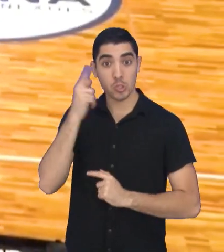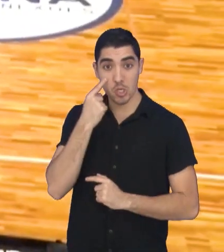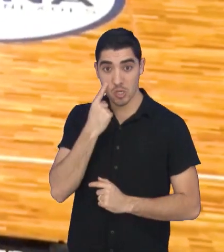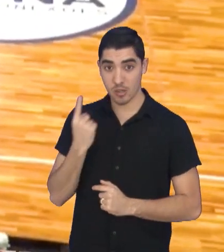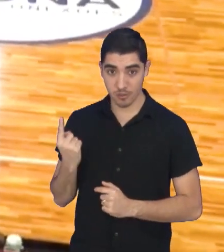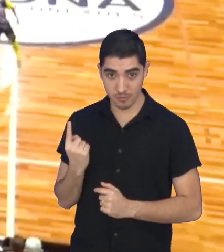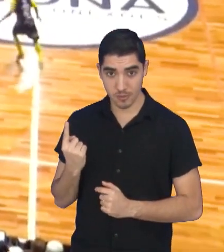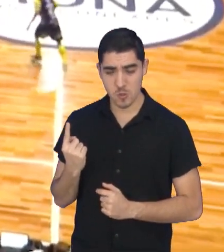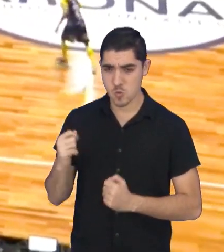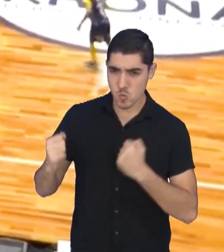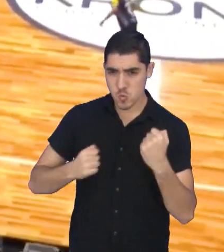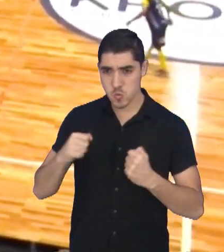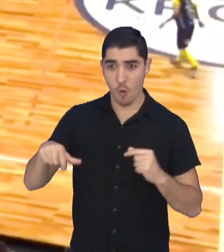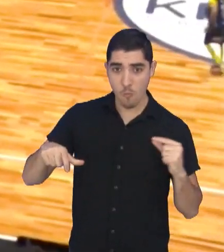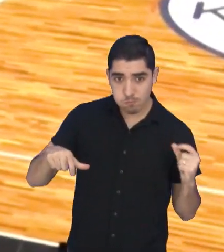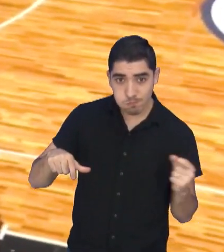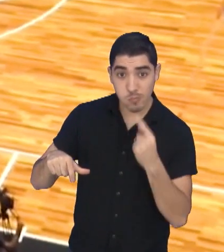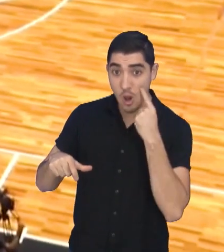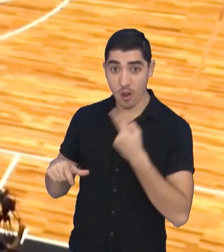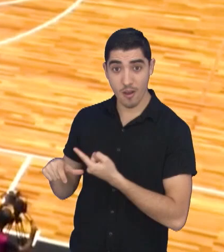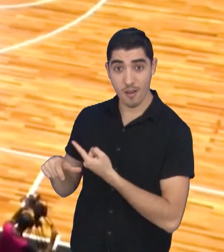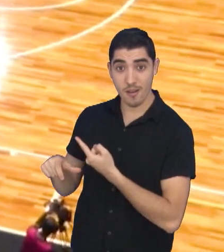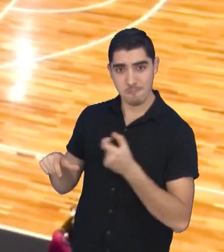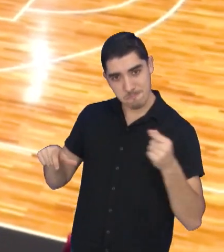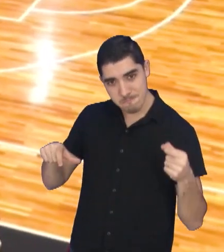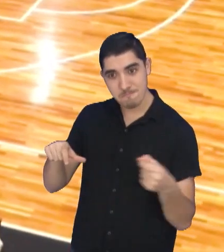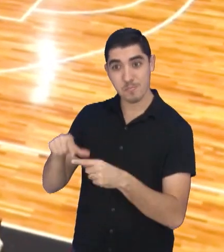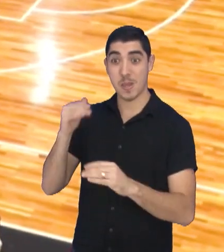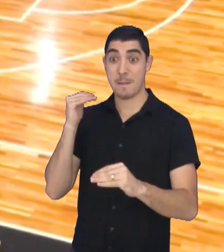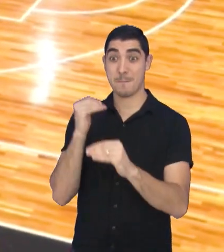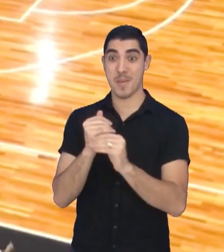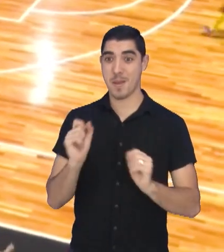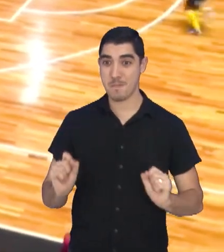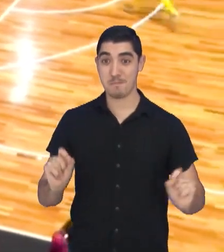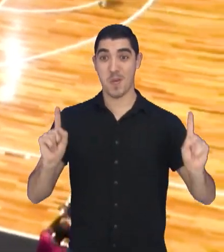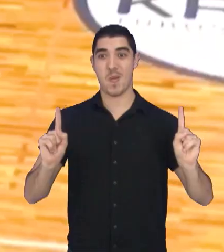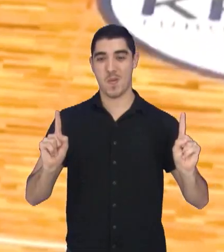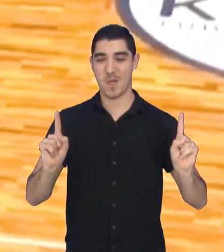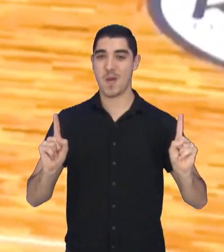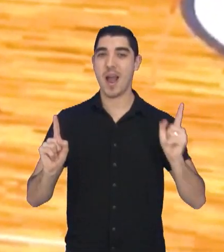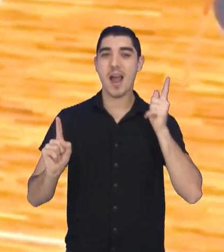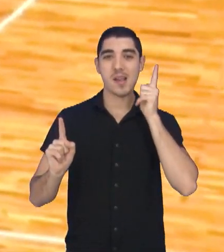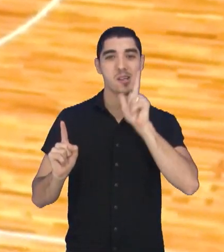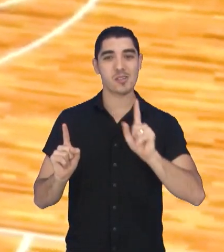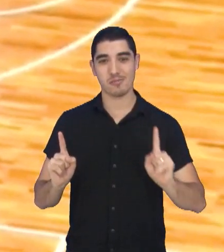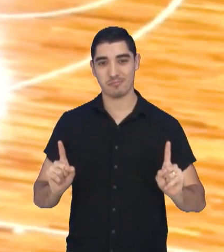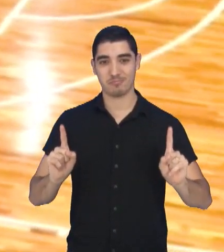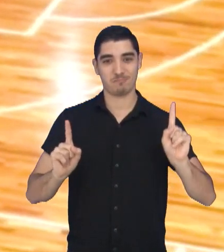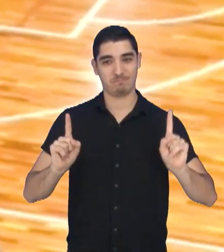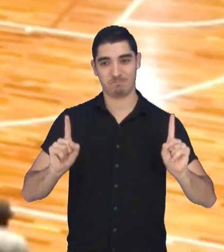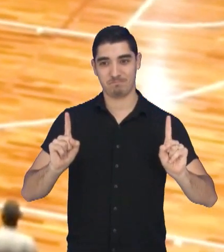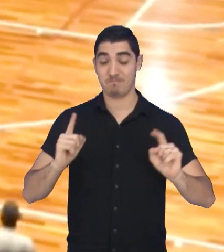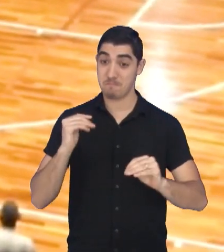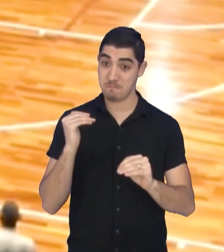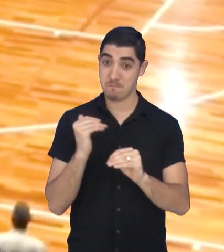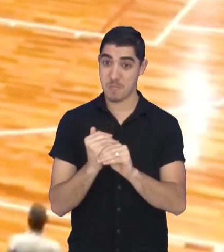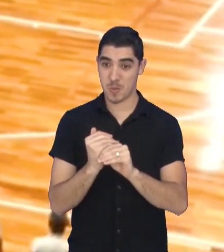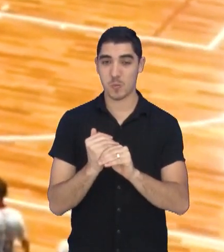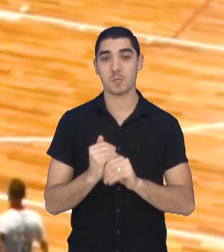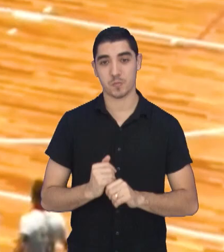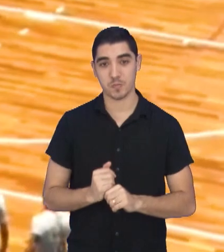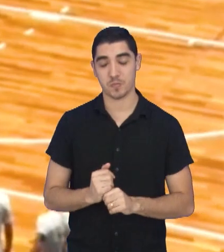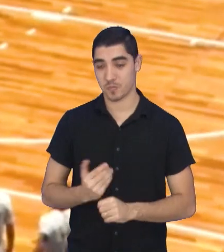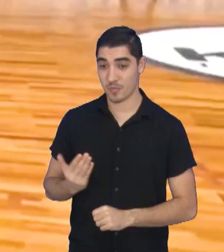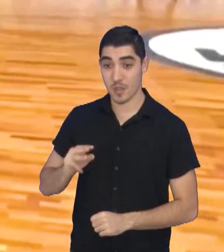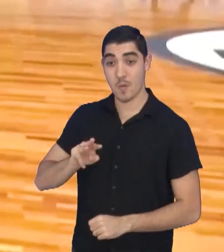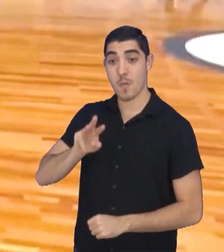ali, ó, São José recuperou, triangulação de passe, a bola chegou no Wesley, que só bateu para fazer o empate do São José ali, ó. O